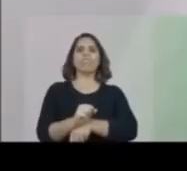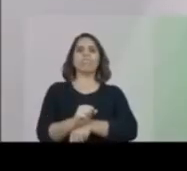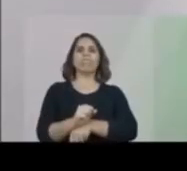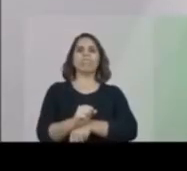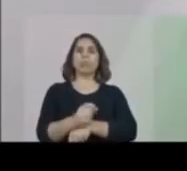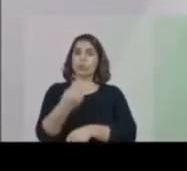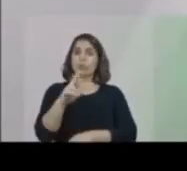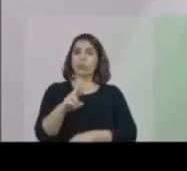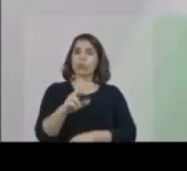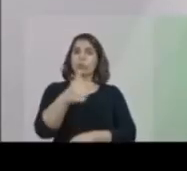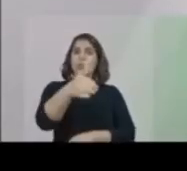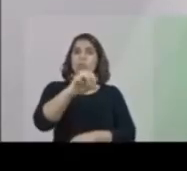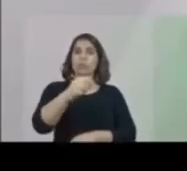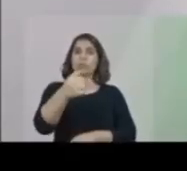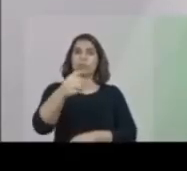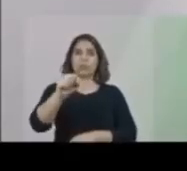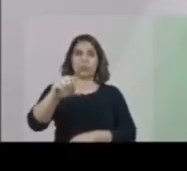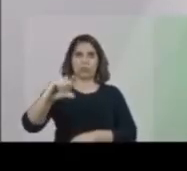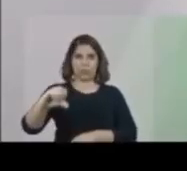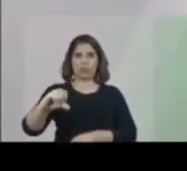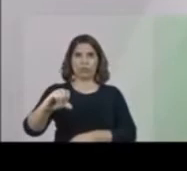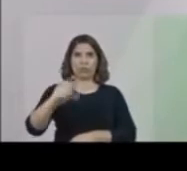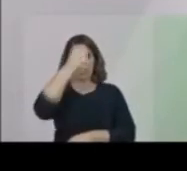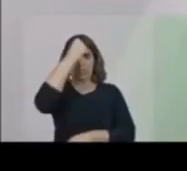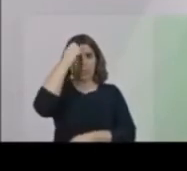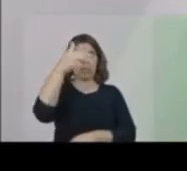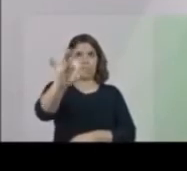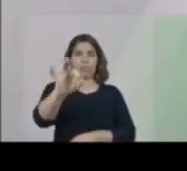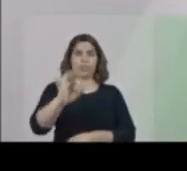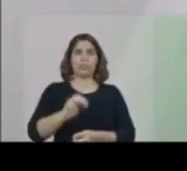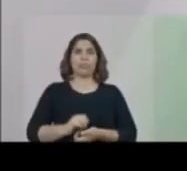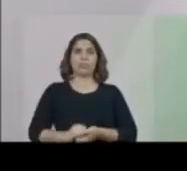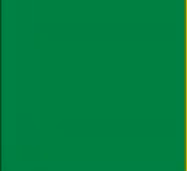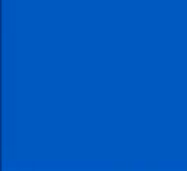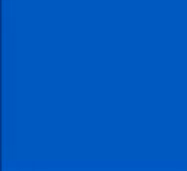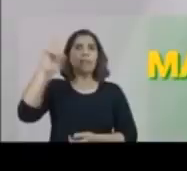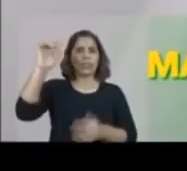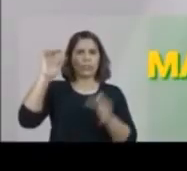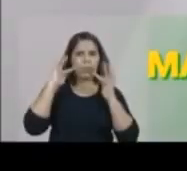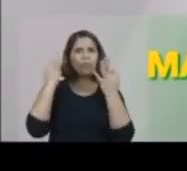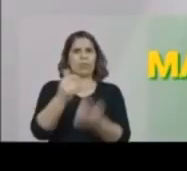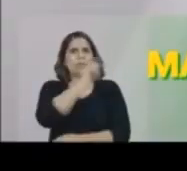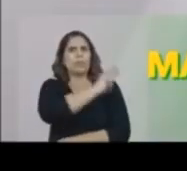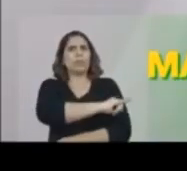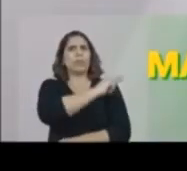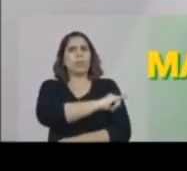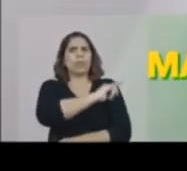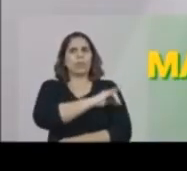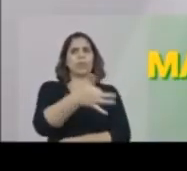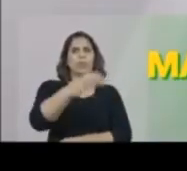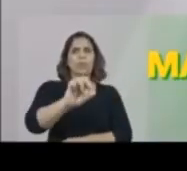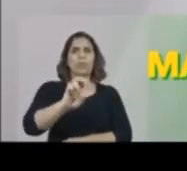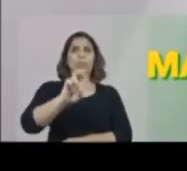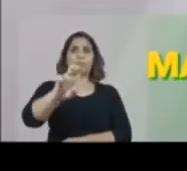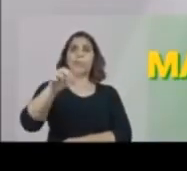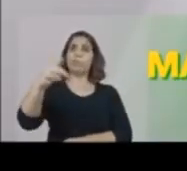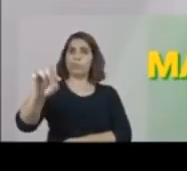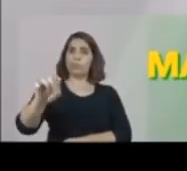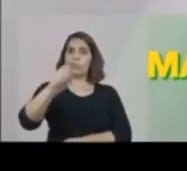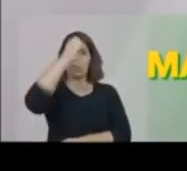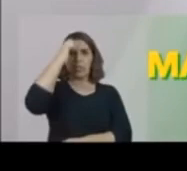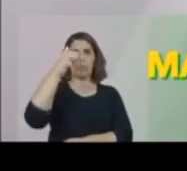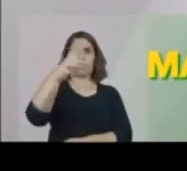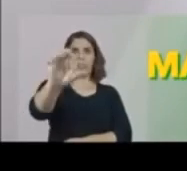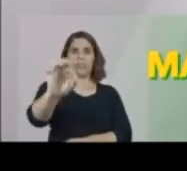não pode esperar. Doutor Marcos Guedes, 10789, Crivella 10. Com Deus, pela família e pelo Rio. Major Enoque